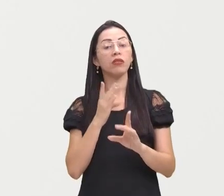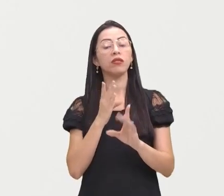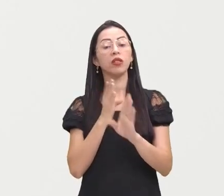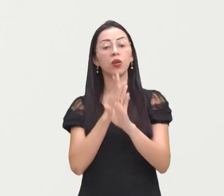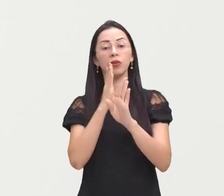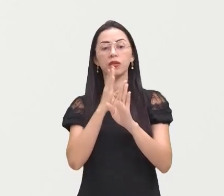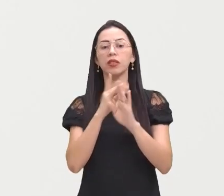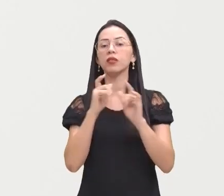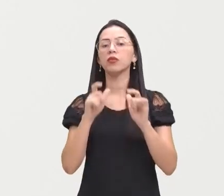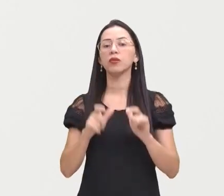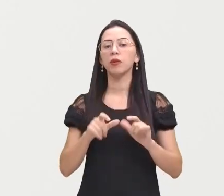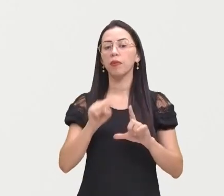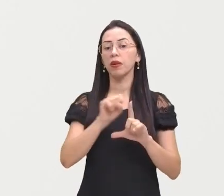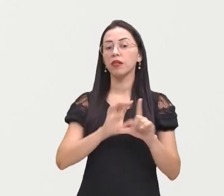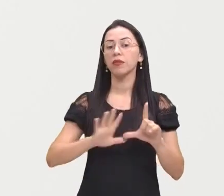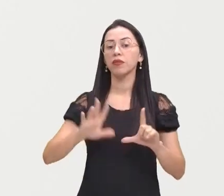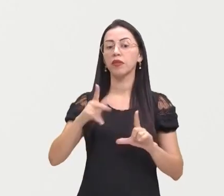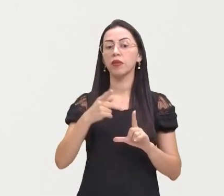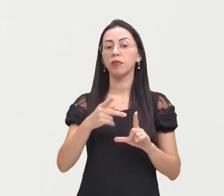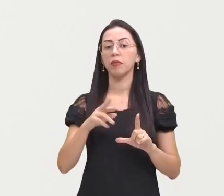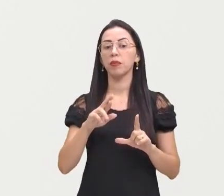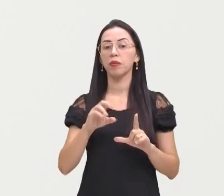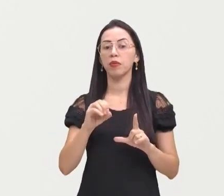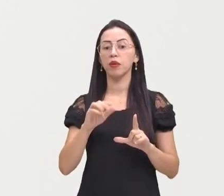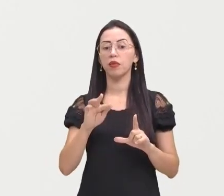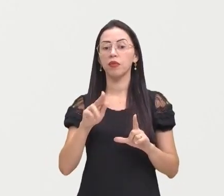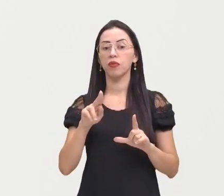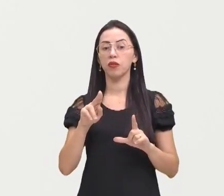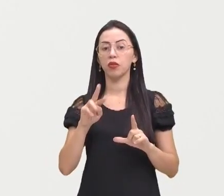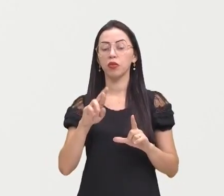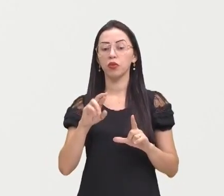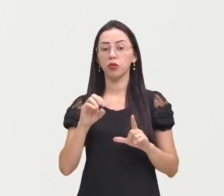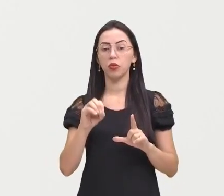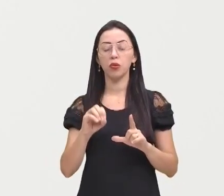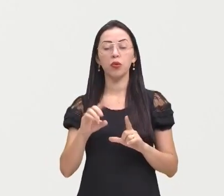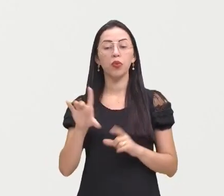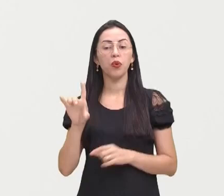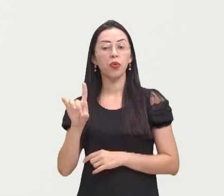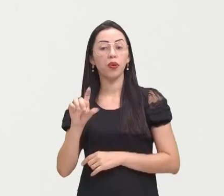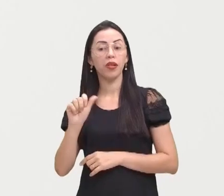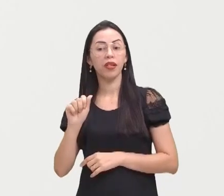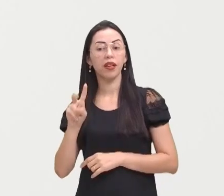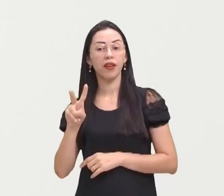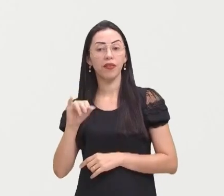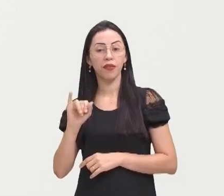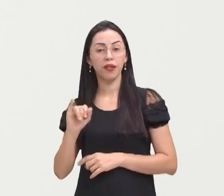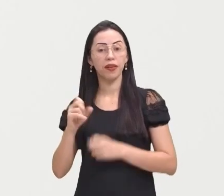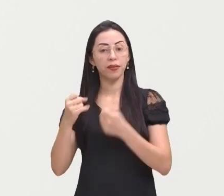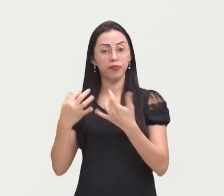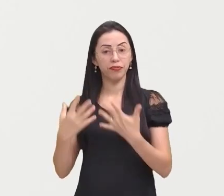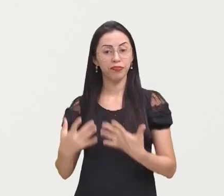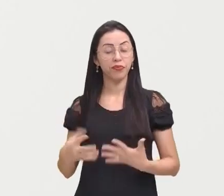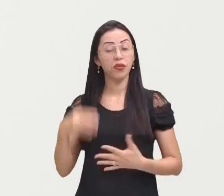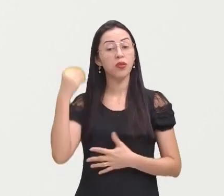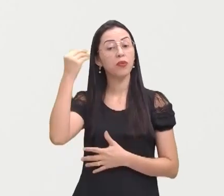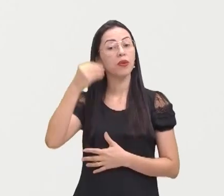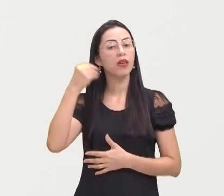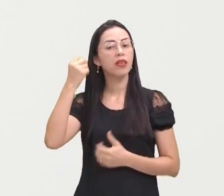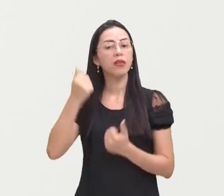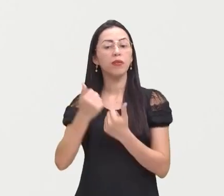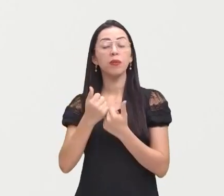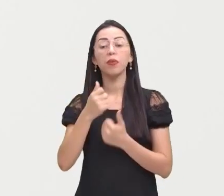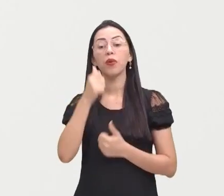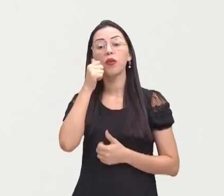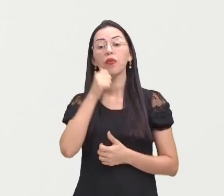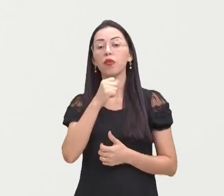relato de viagem do Davi, escrito com a ajuda da sua avó. Olha só o que a questão ela queria.